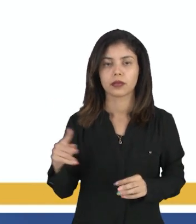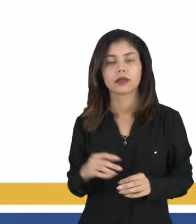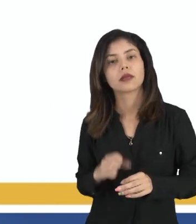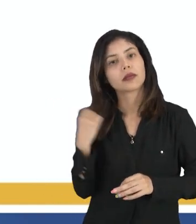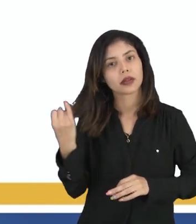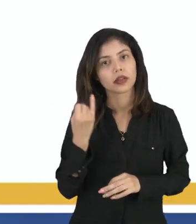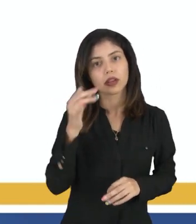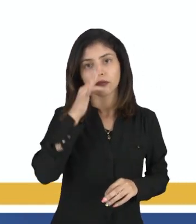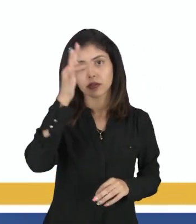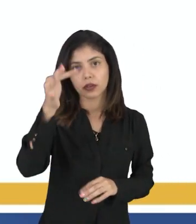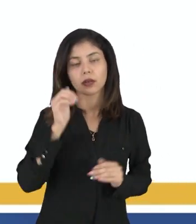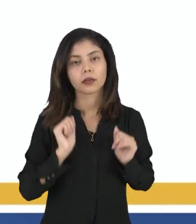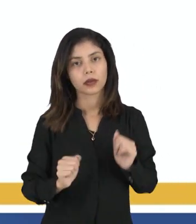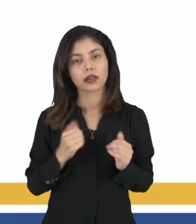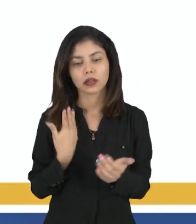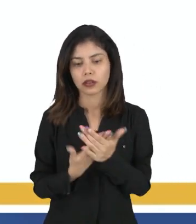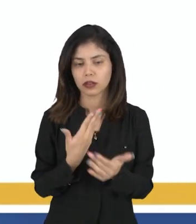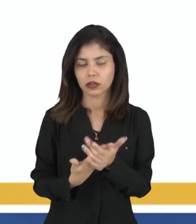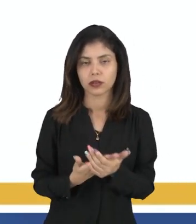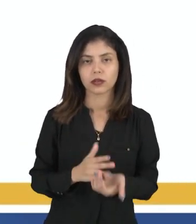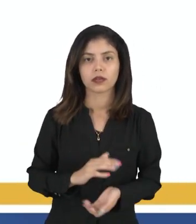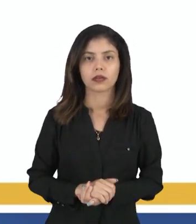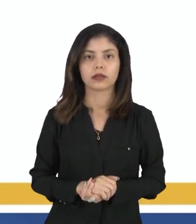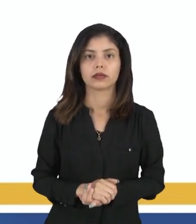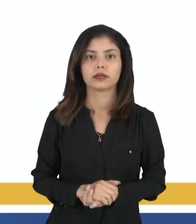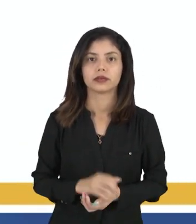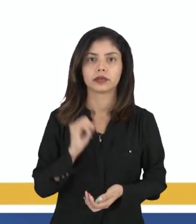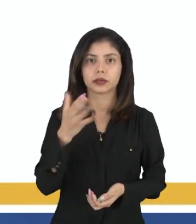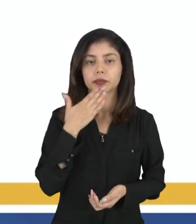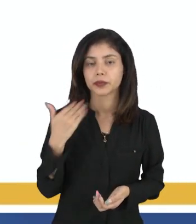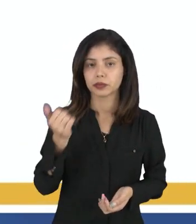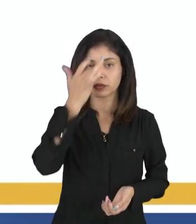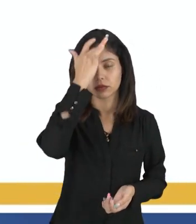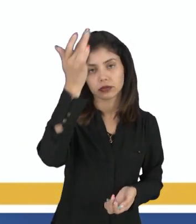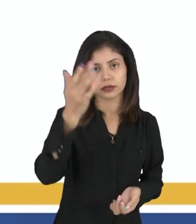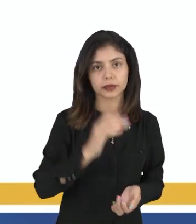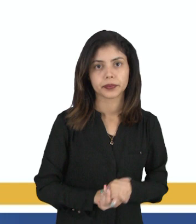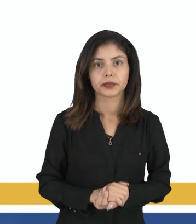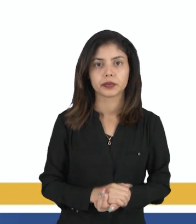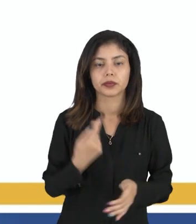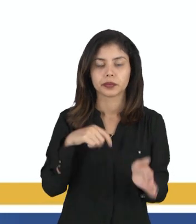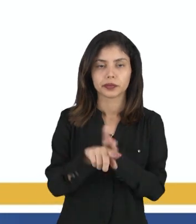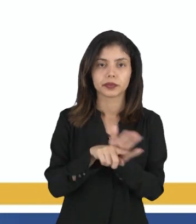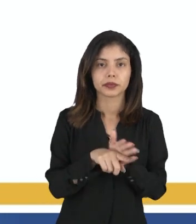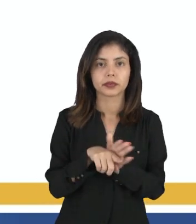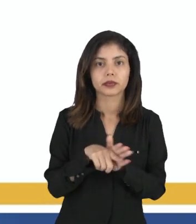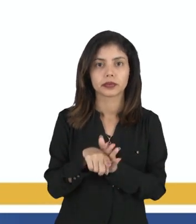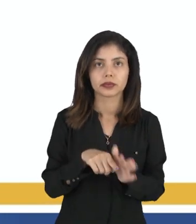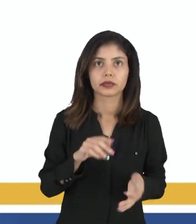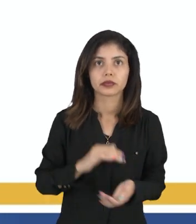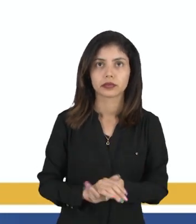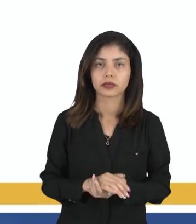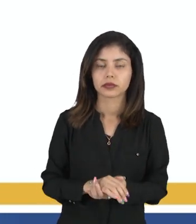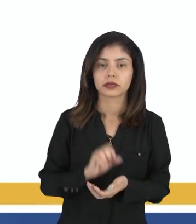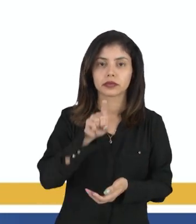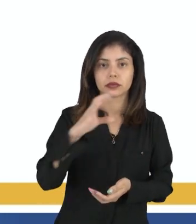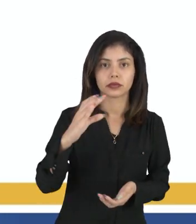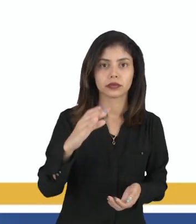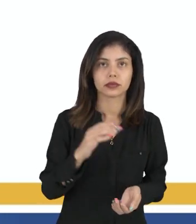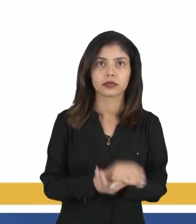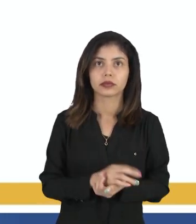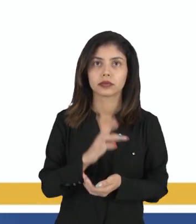tenha, para que futuramente ele possa ser estudado, né? Isso facilita o trabalho dos pesquisadores, tá? Então essa é a nossa